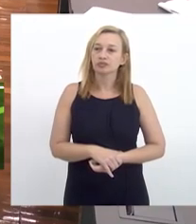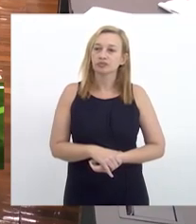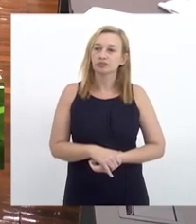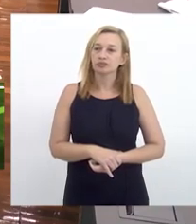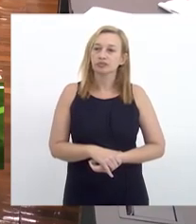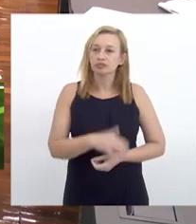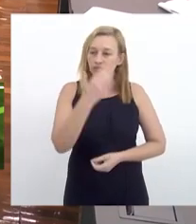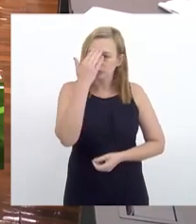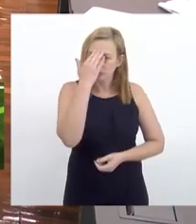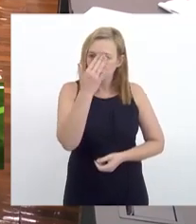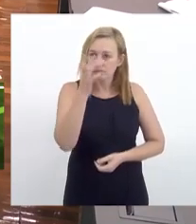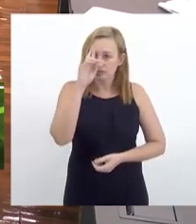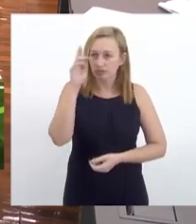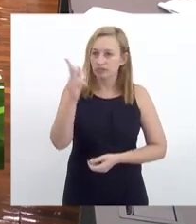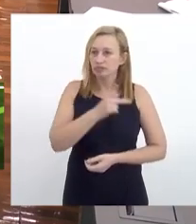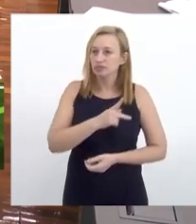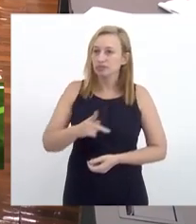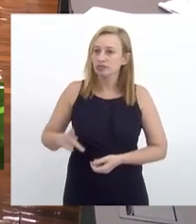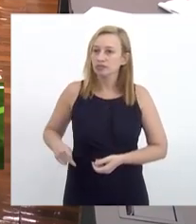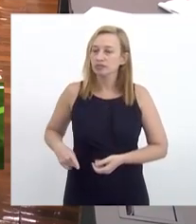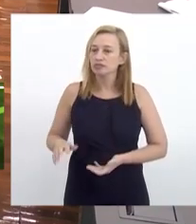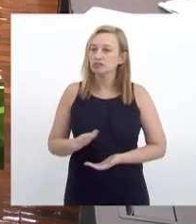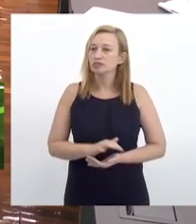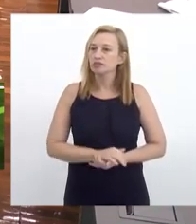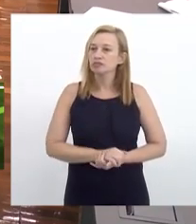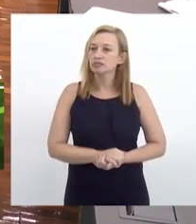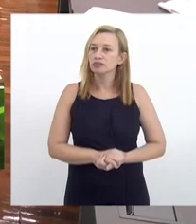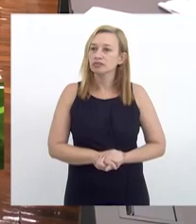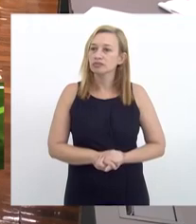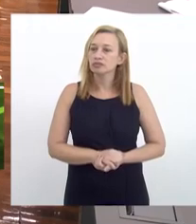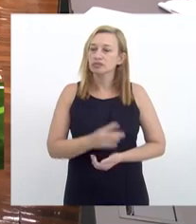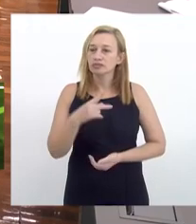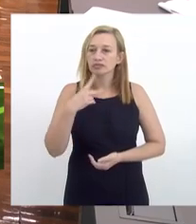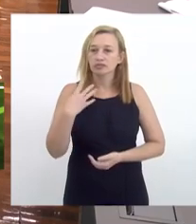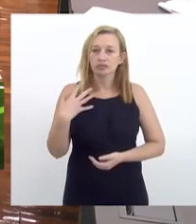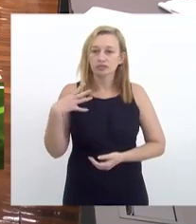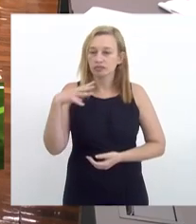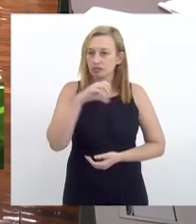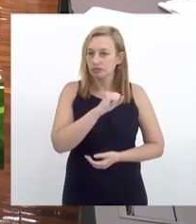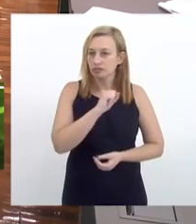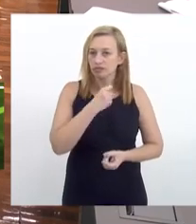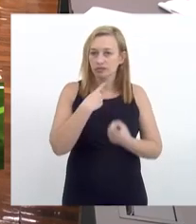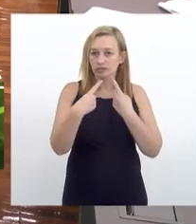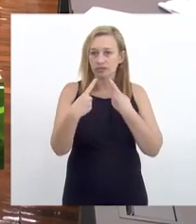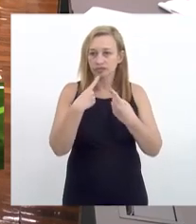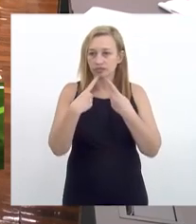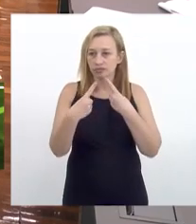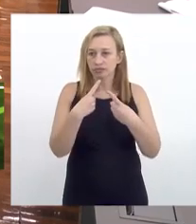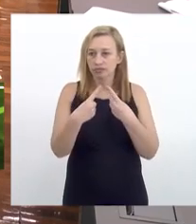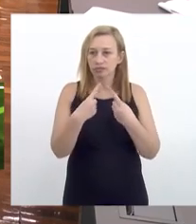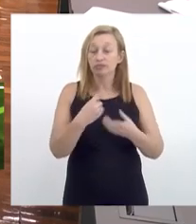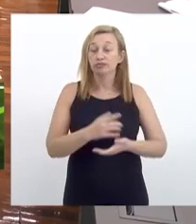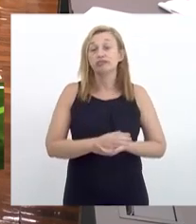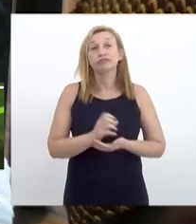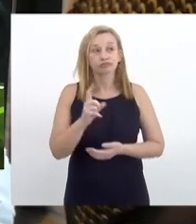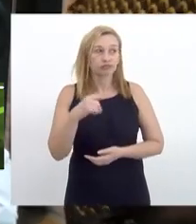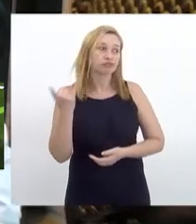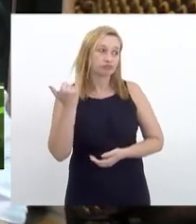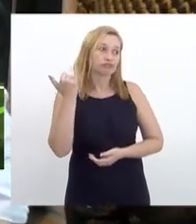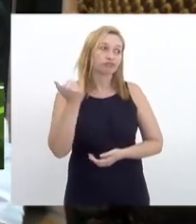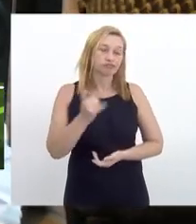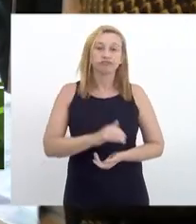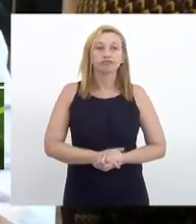Obrigado Presidente Bom Vou entrar direto No debate Porque acho que É importante